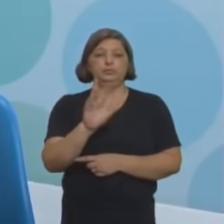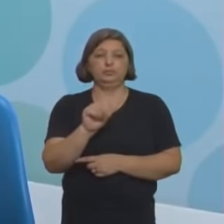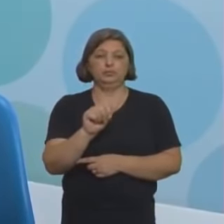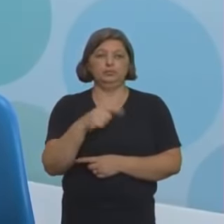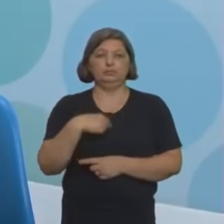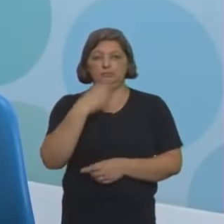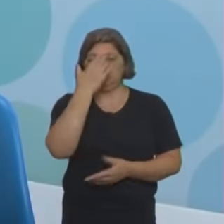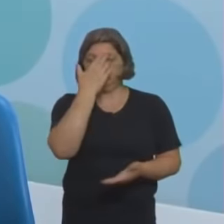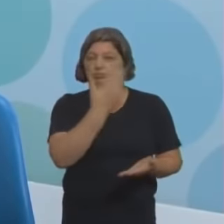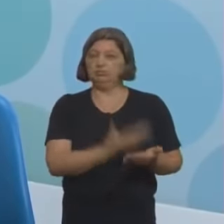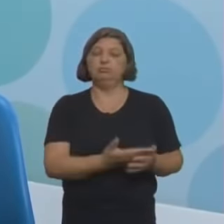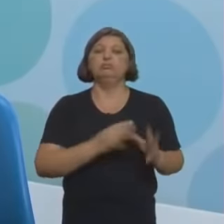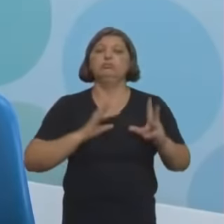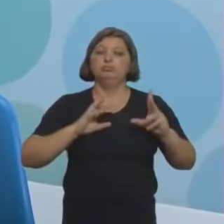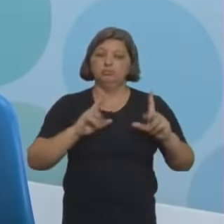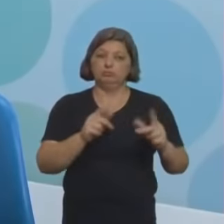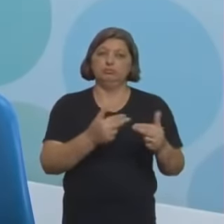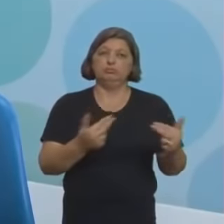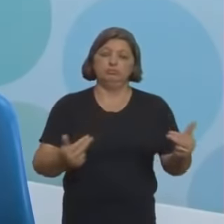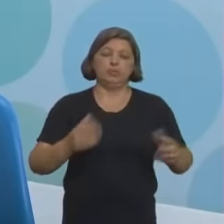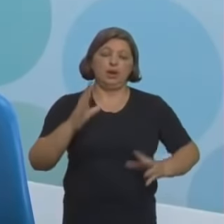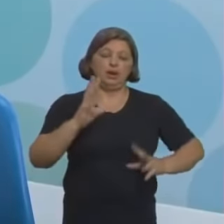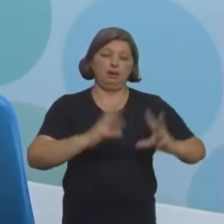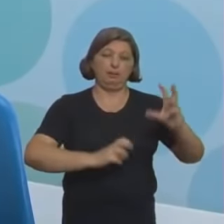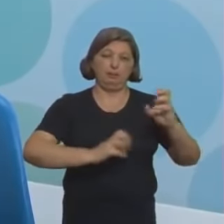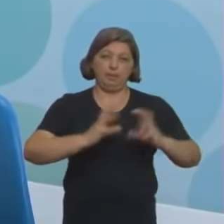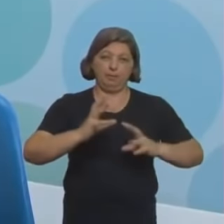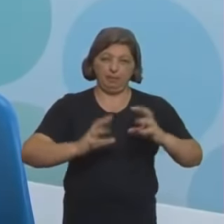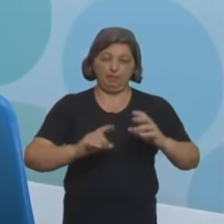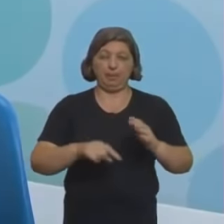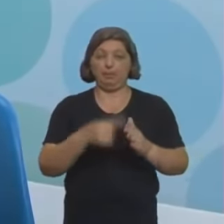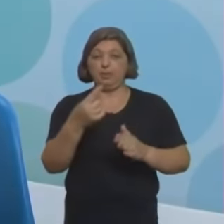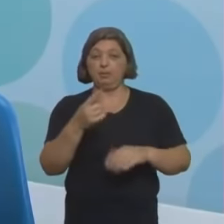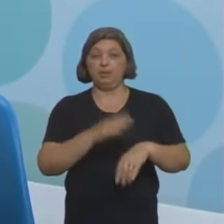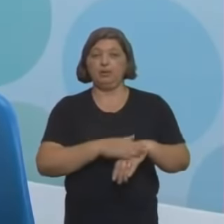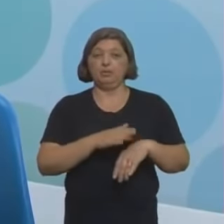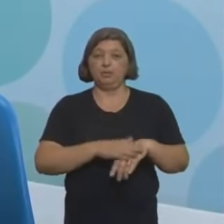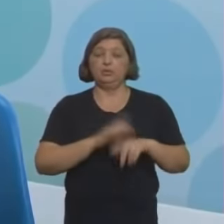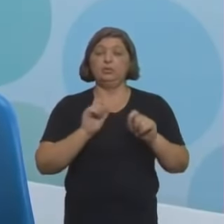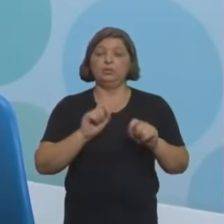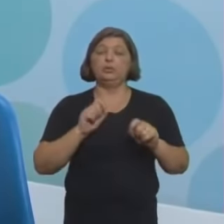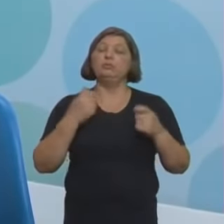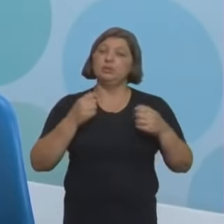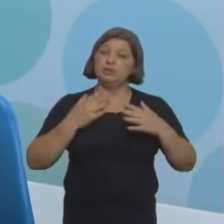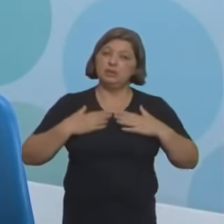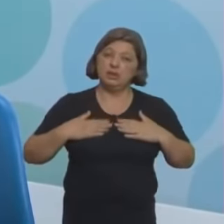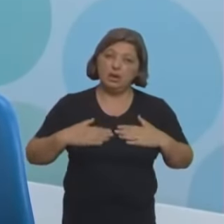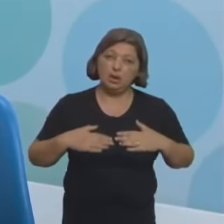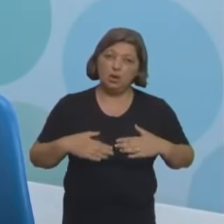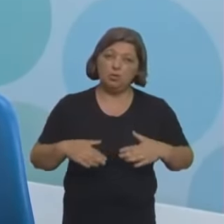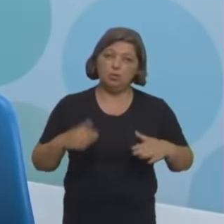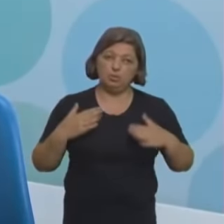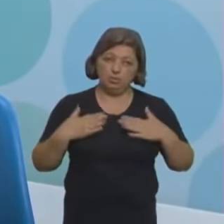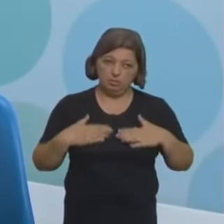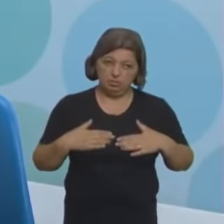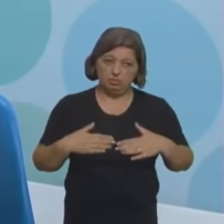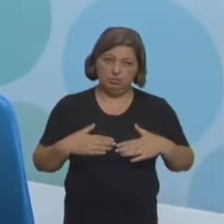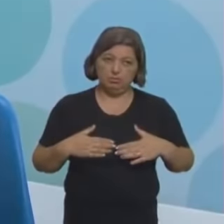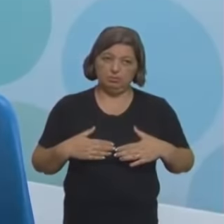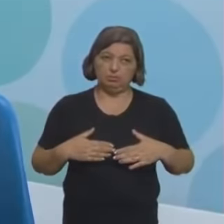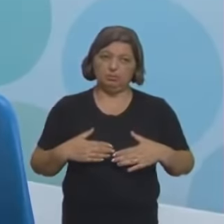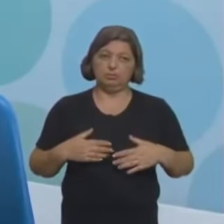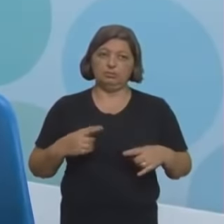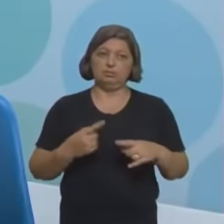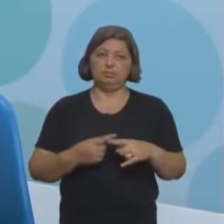que, como toda situação de conflito, primeiro é necessário se acalmarem as amígdalas